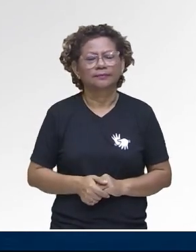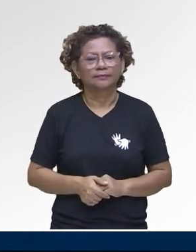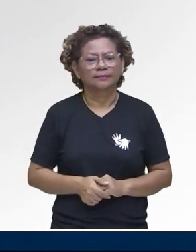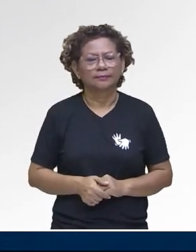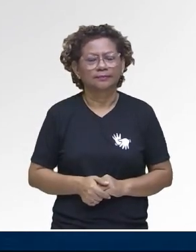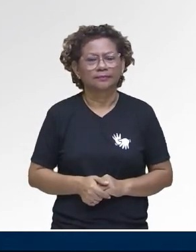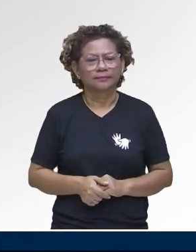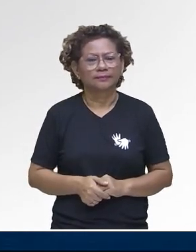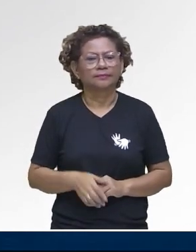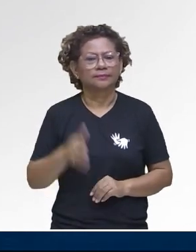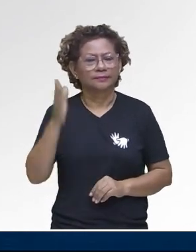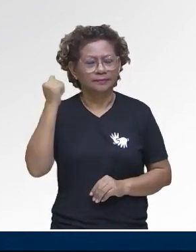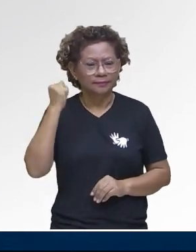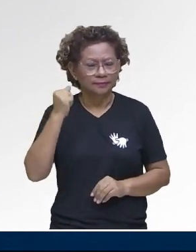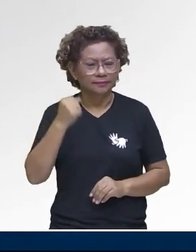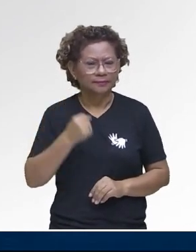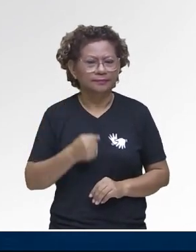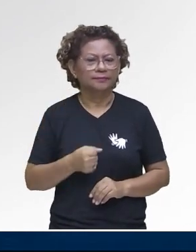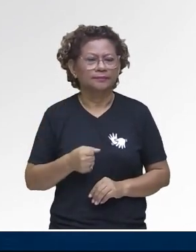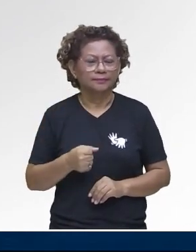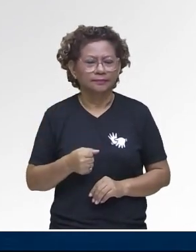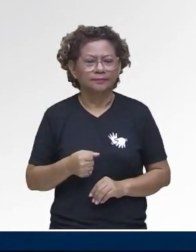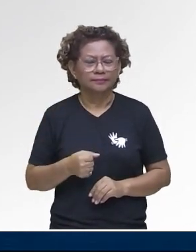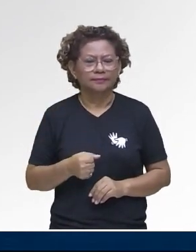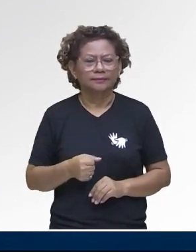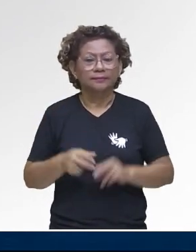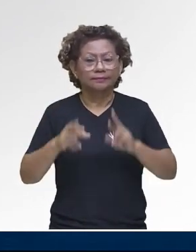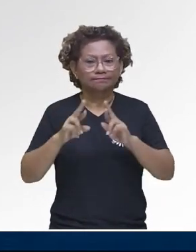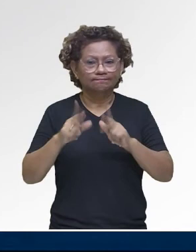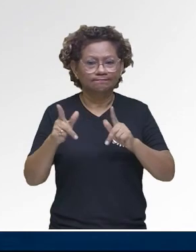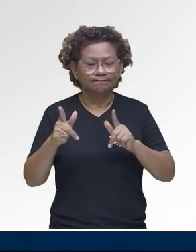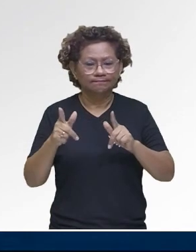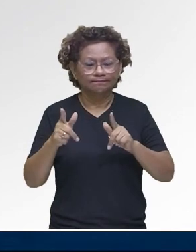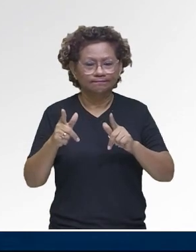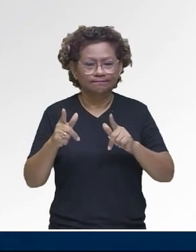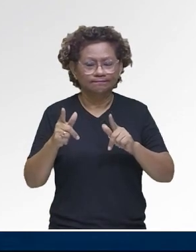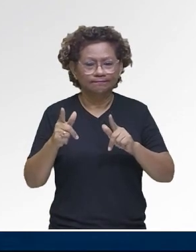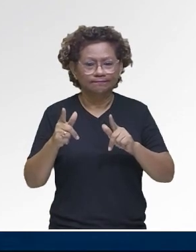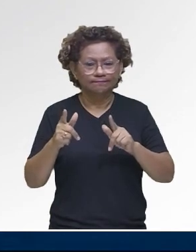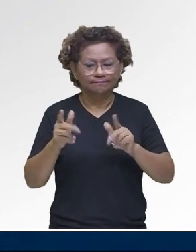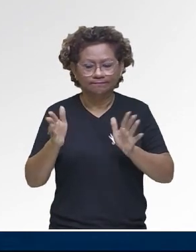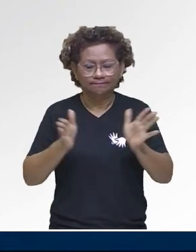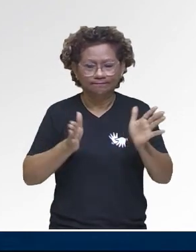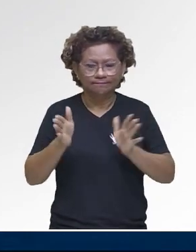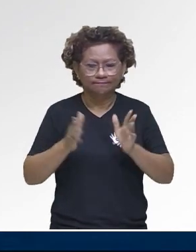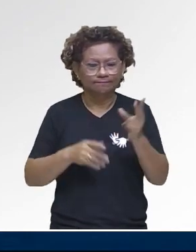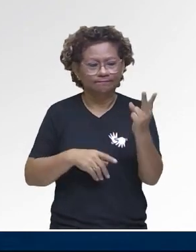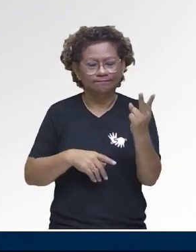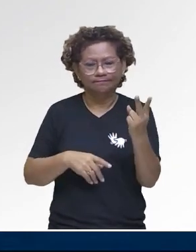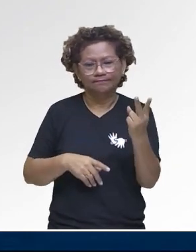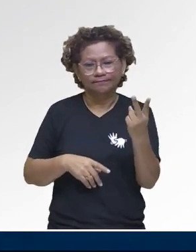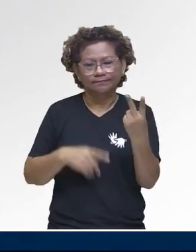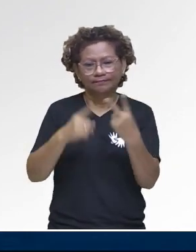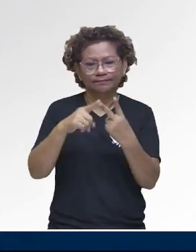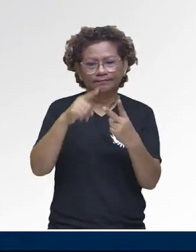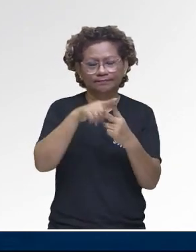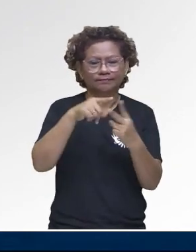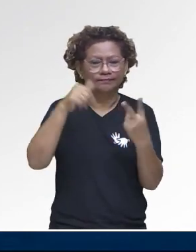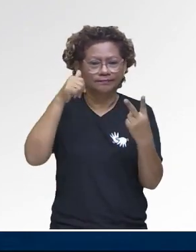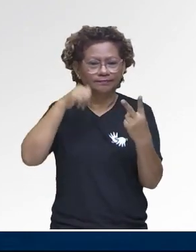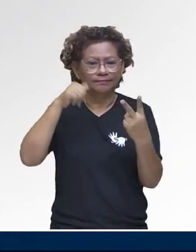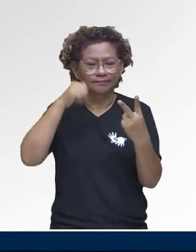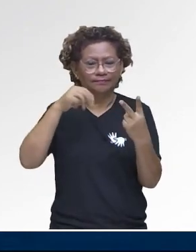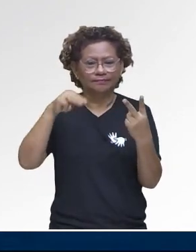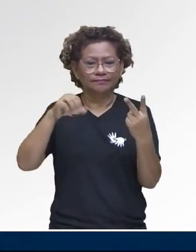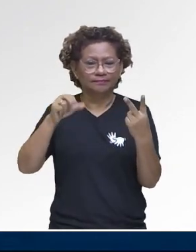da Maria, a gente vai ter que fazer a subtração. A gente sabe o quê? Que ela tem R$ 4,00 a menos do que a Camila. Vamos